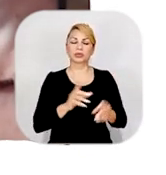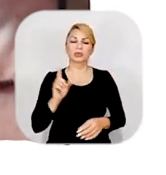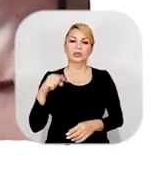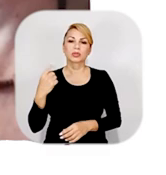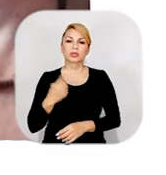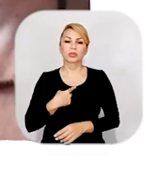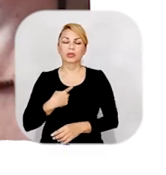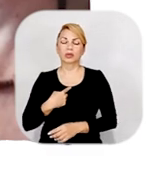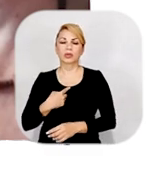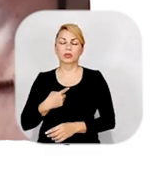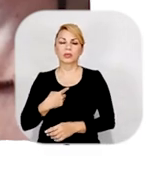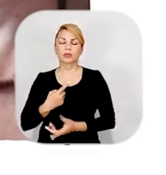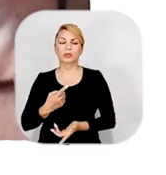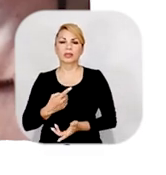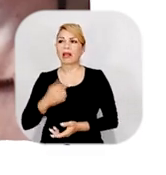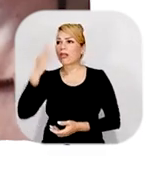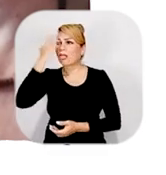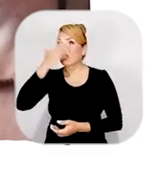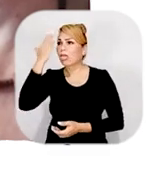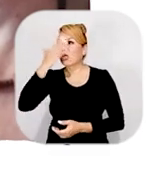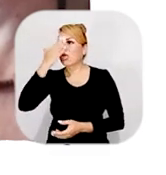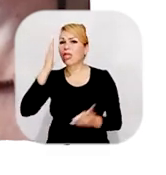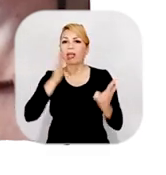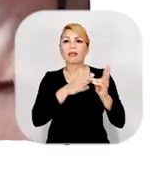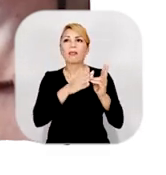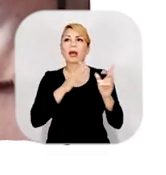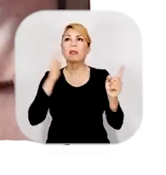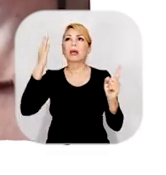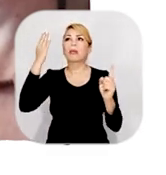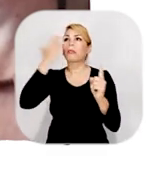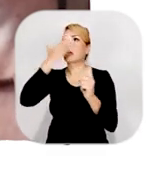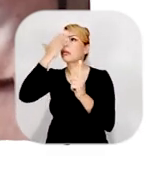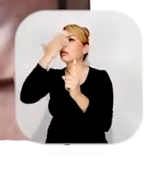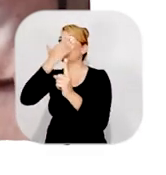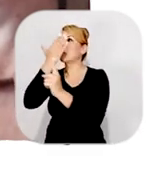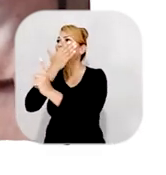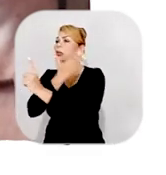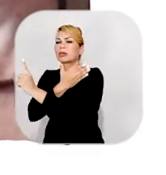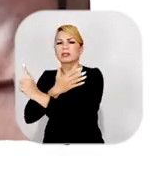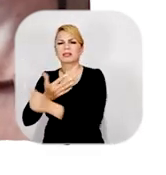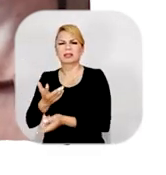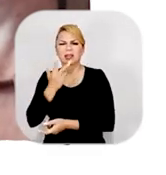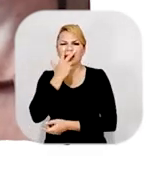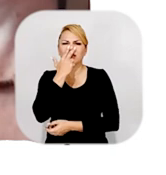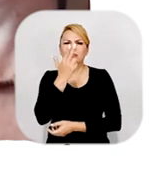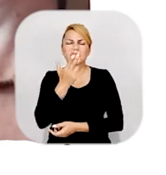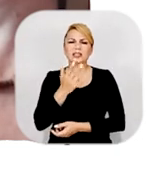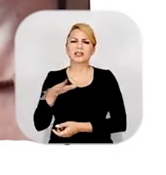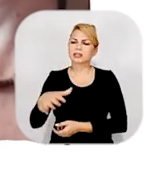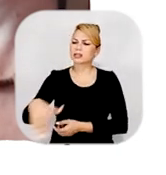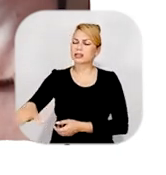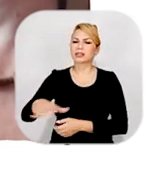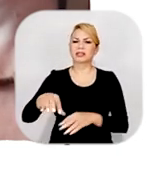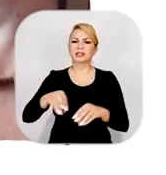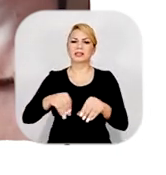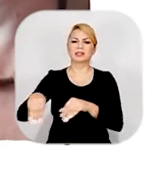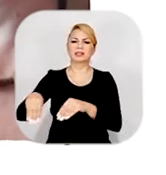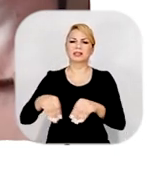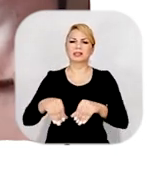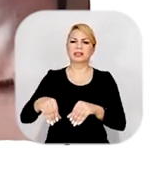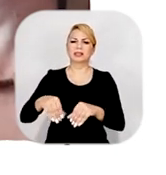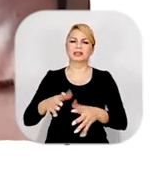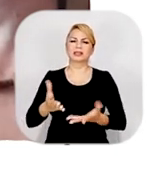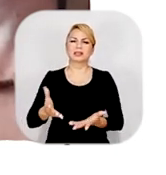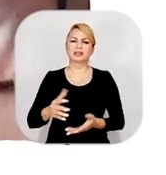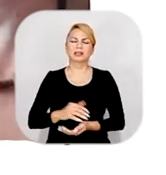vê a população indígena hoje em dia em territórios indígenas que estão numa situação de